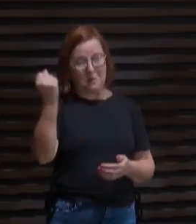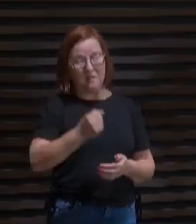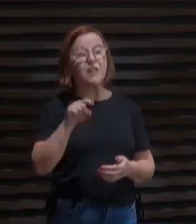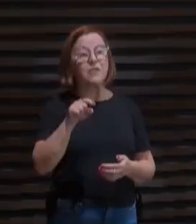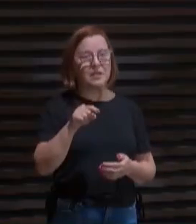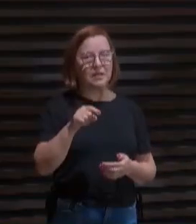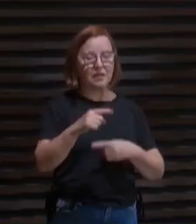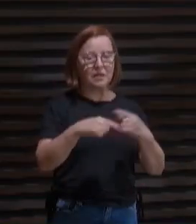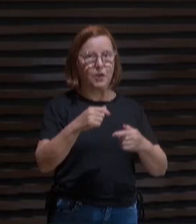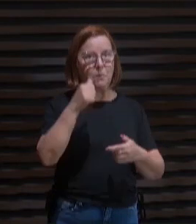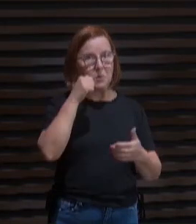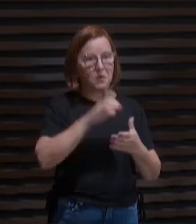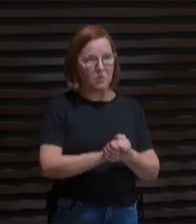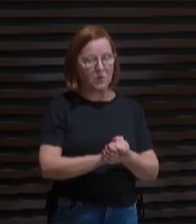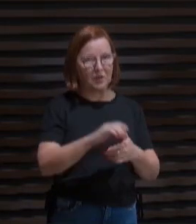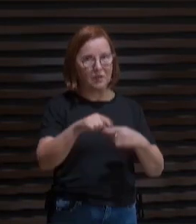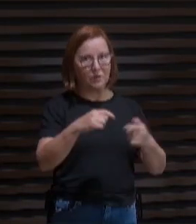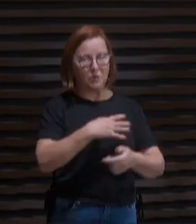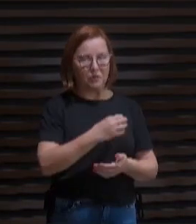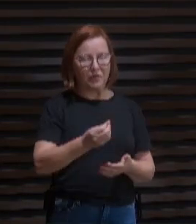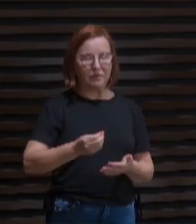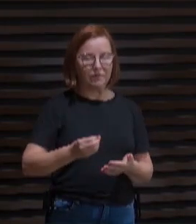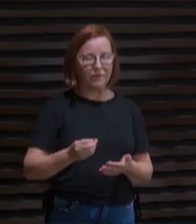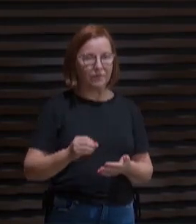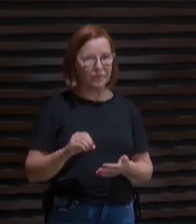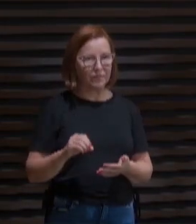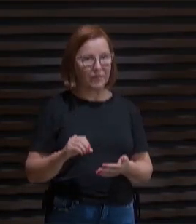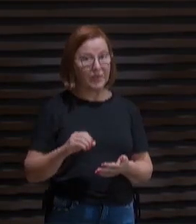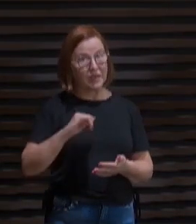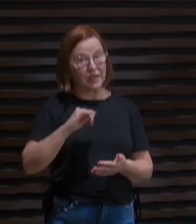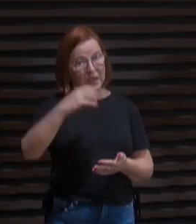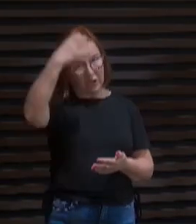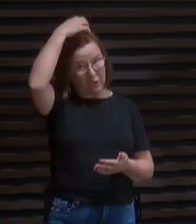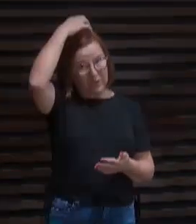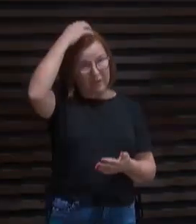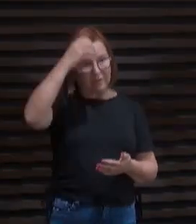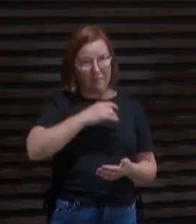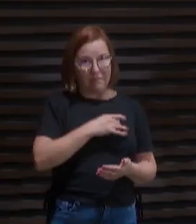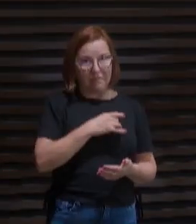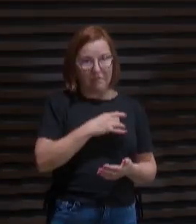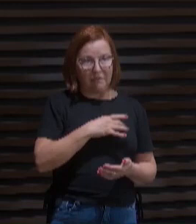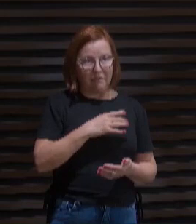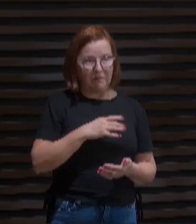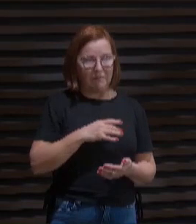a esposa e os filhos. Então ele diz aqui, Josafá teve medo.